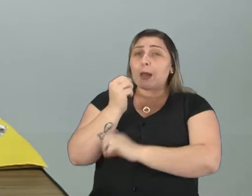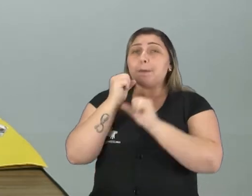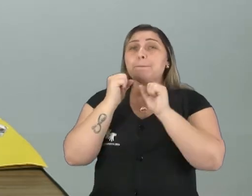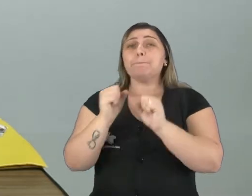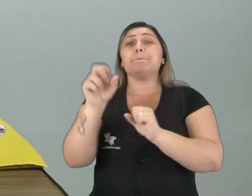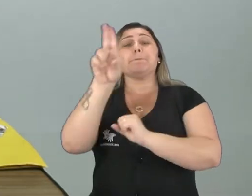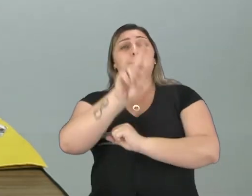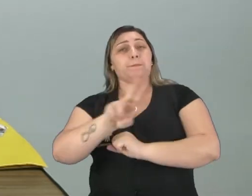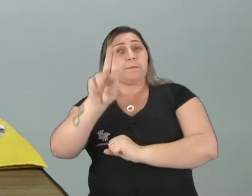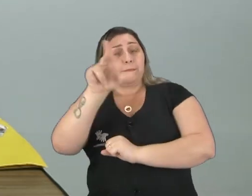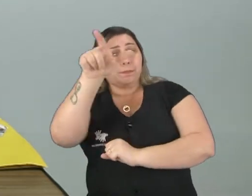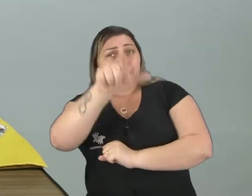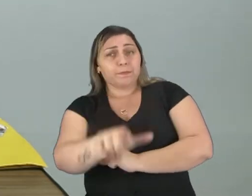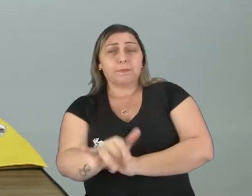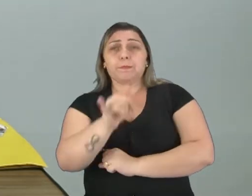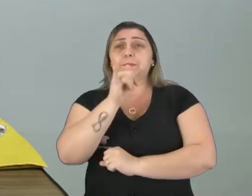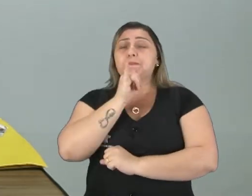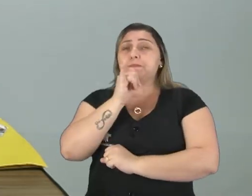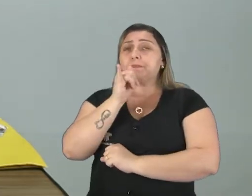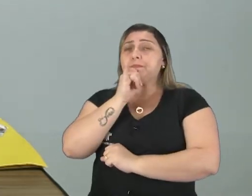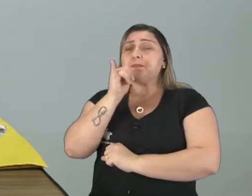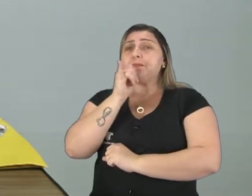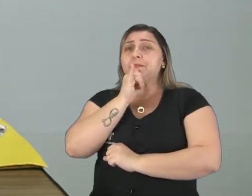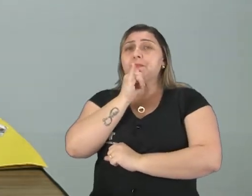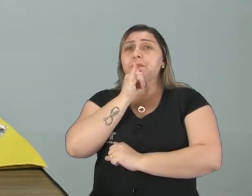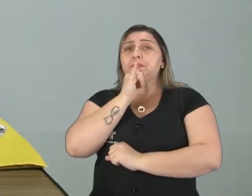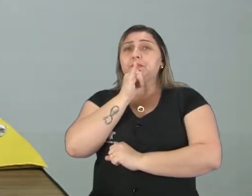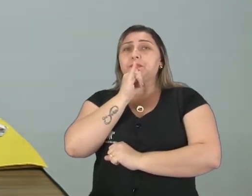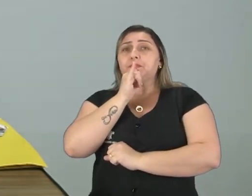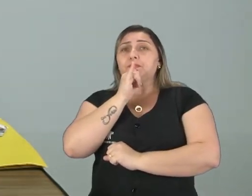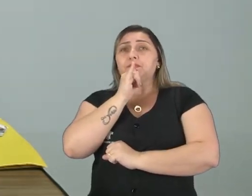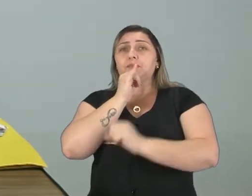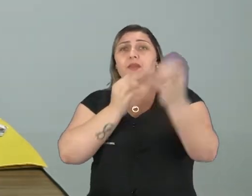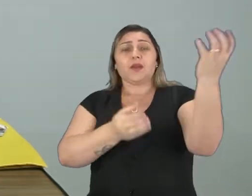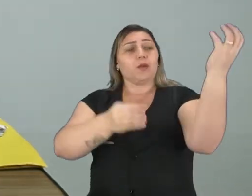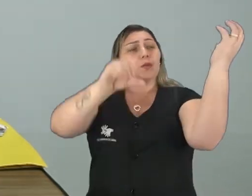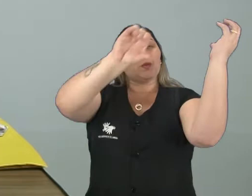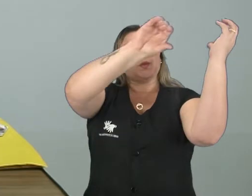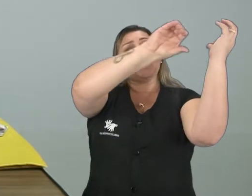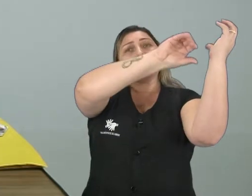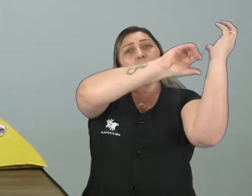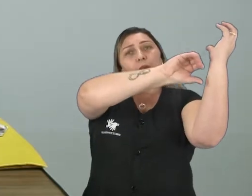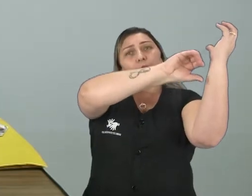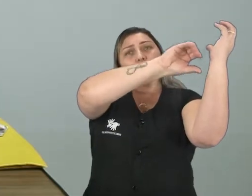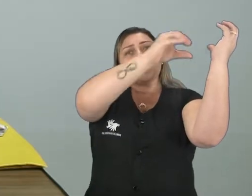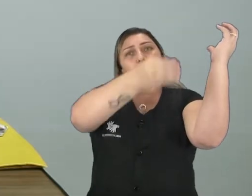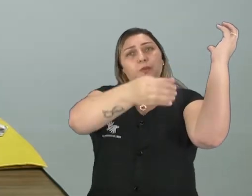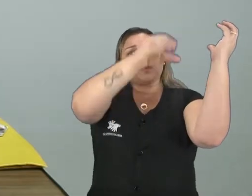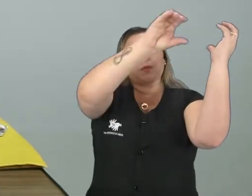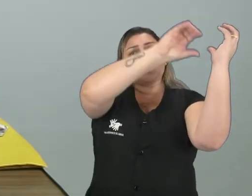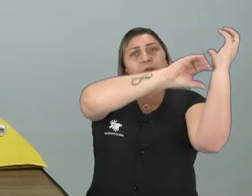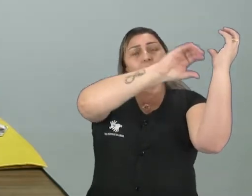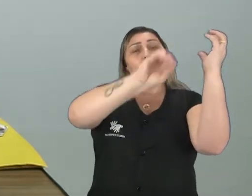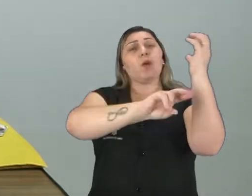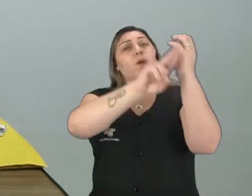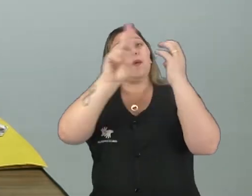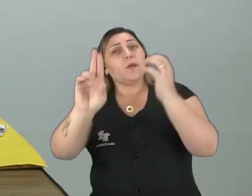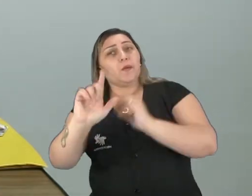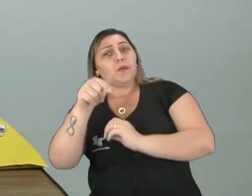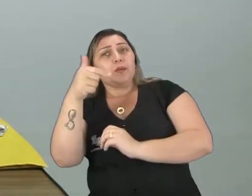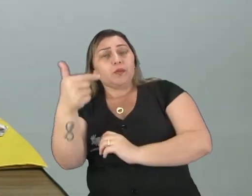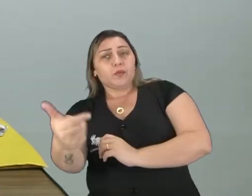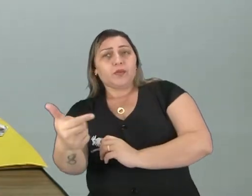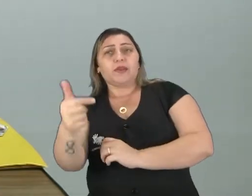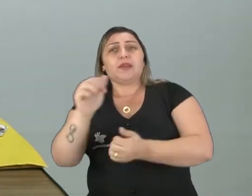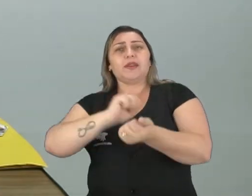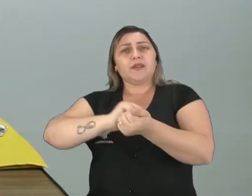Podemos reutilizar essa água, por exemplo, para molhar nossas plantas, muito bem. Ou para outros